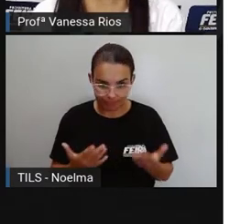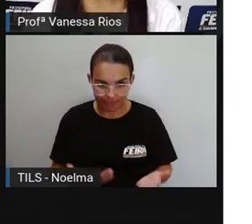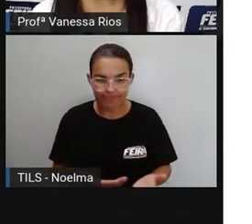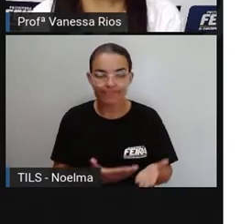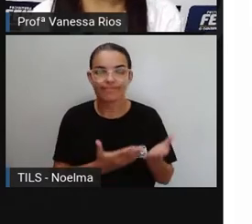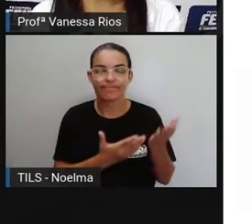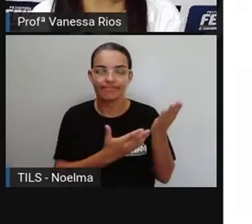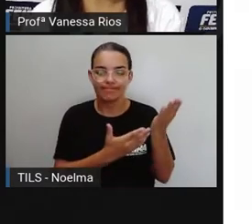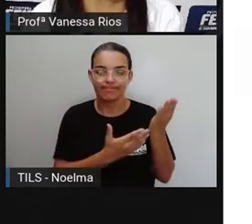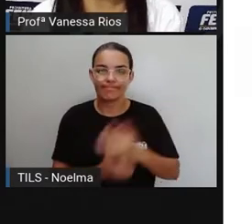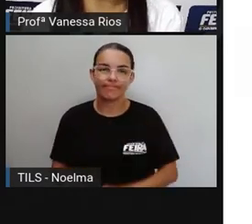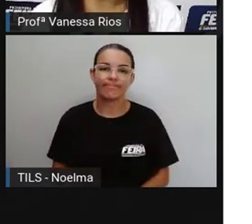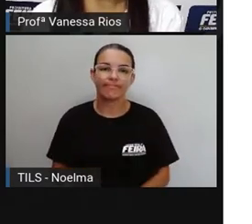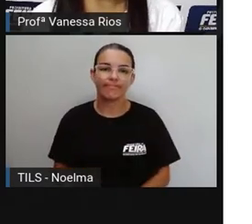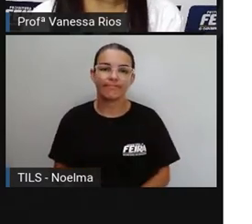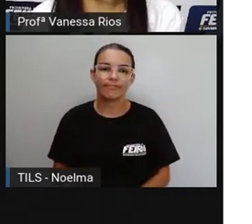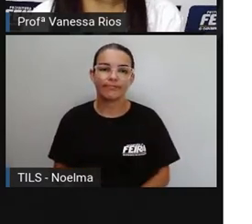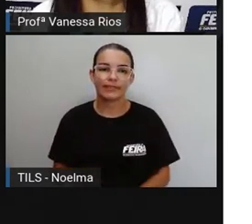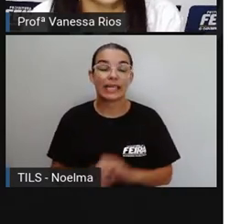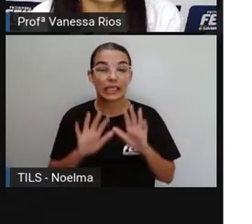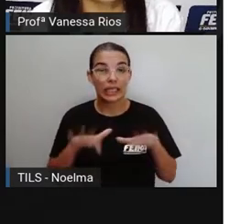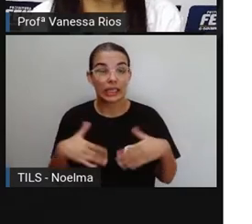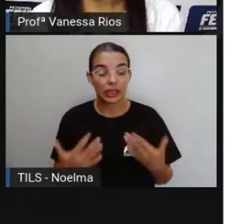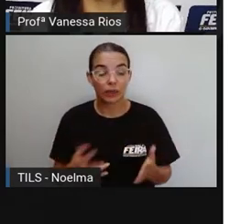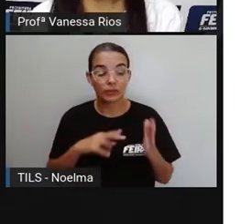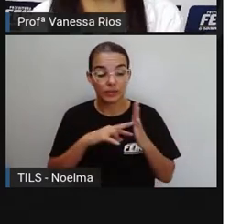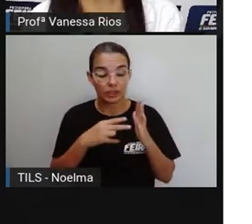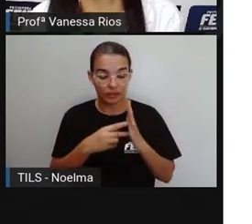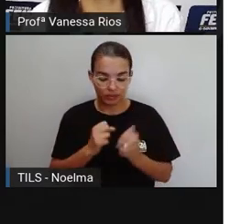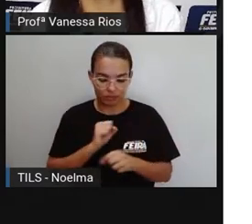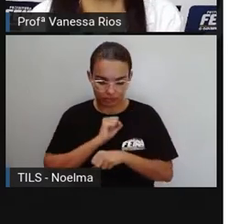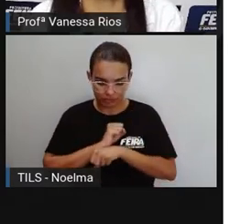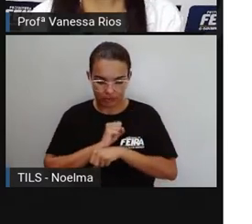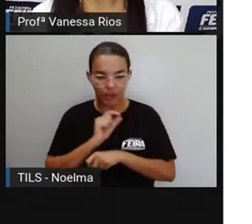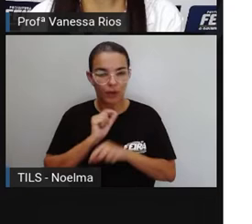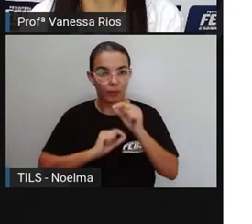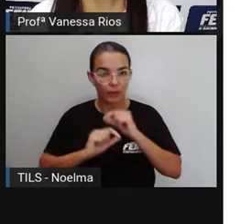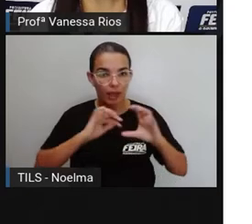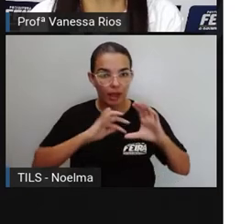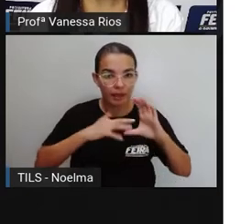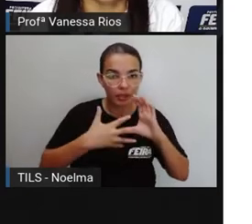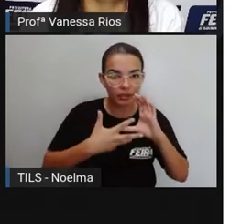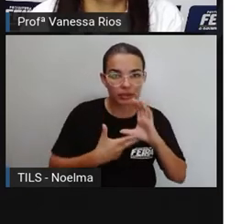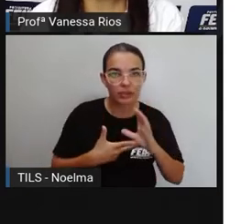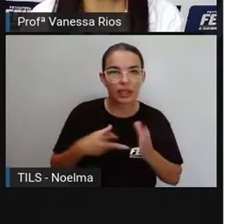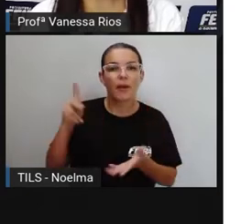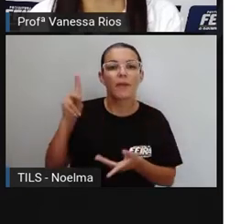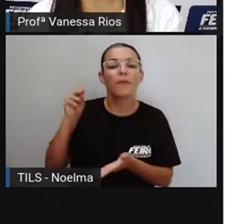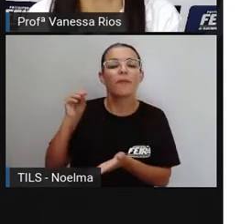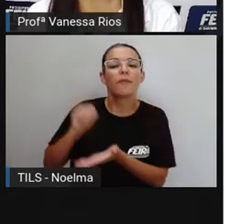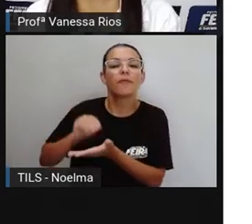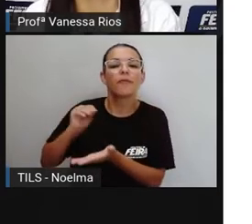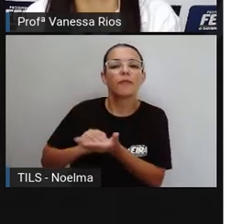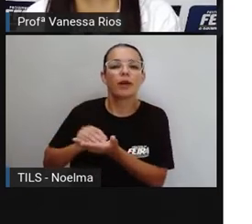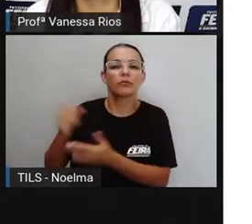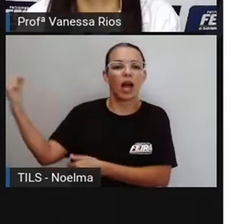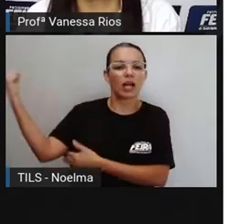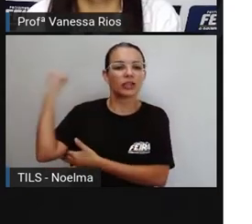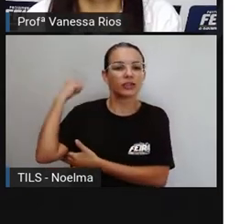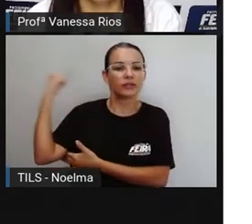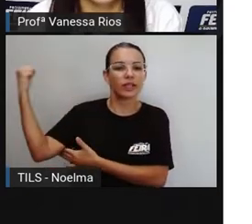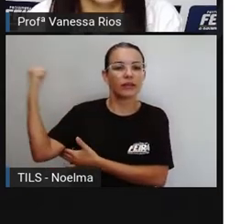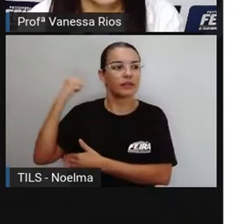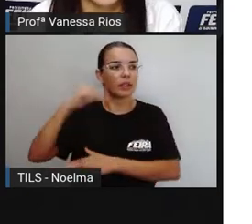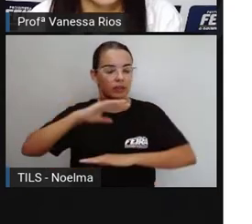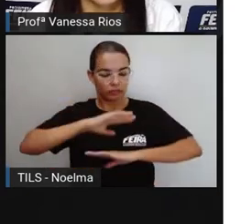em promoção de saúde. O sedentarismo, ele é caracterizado pela falta de atividade